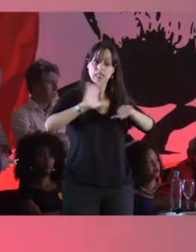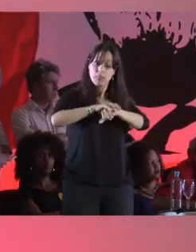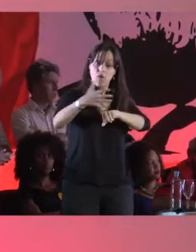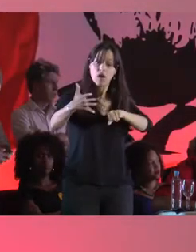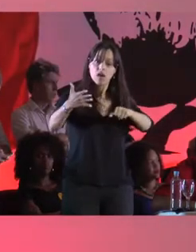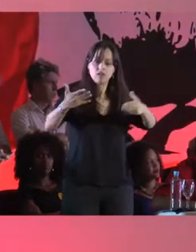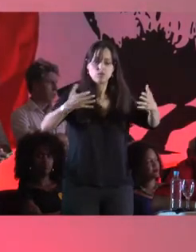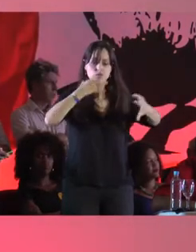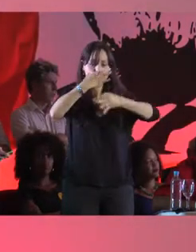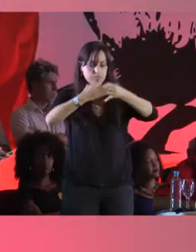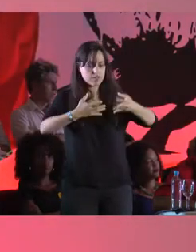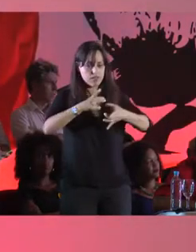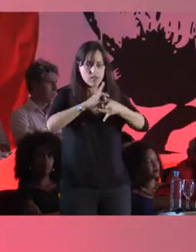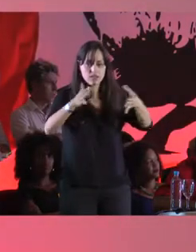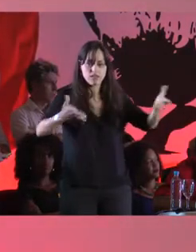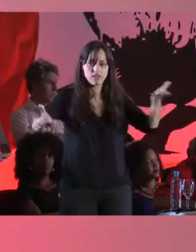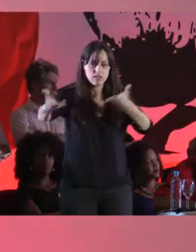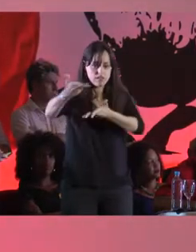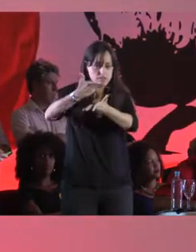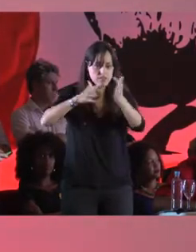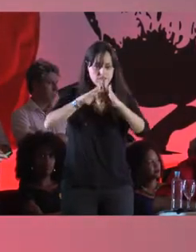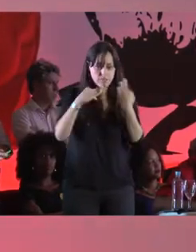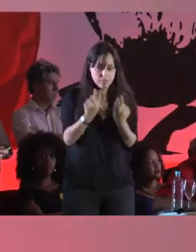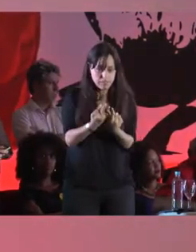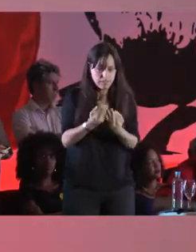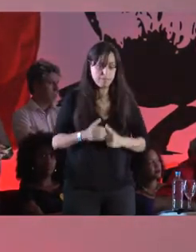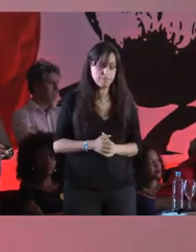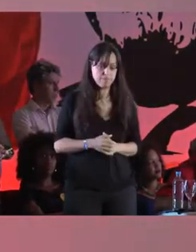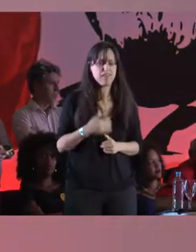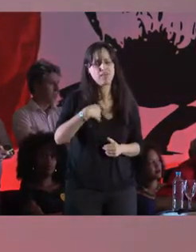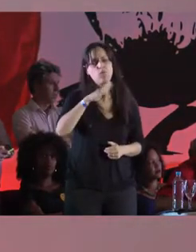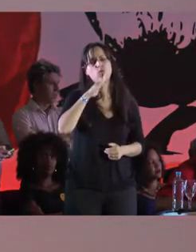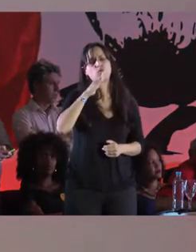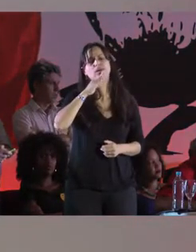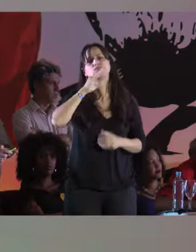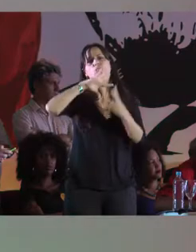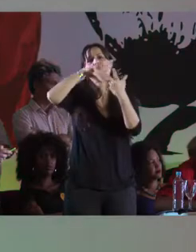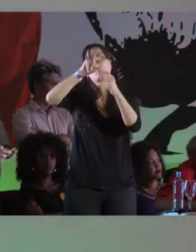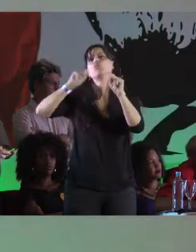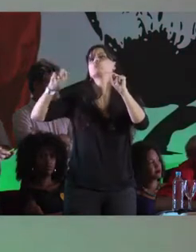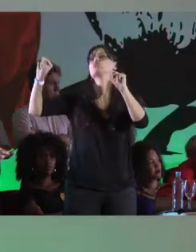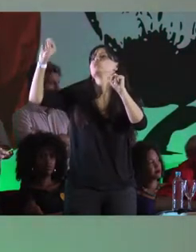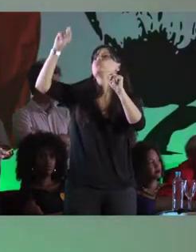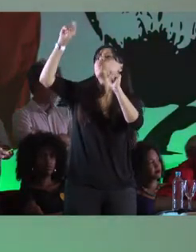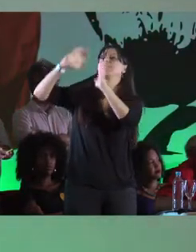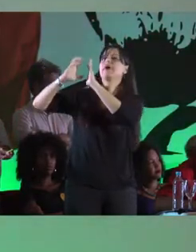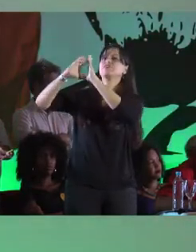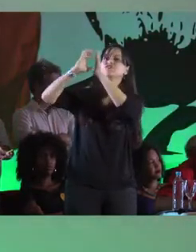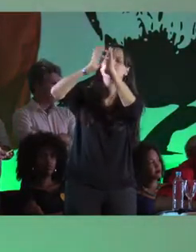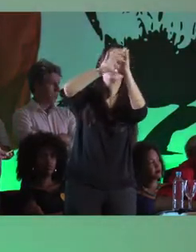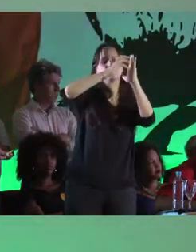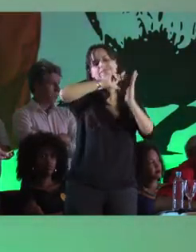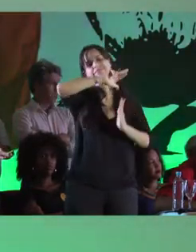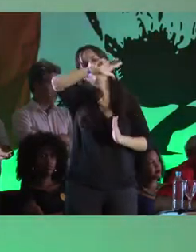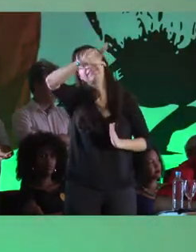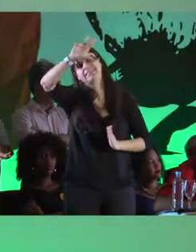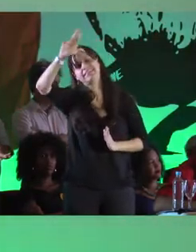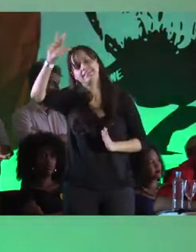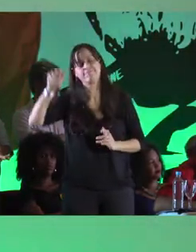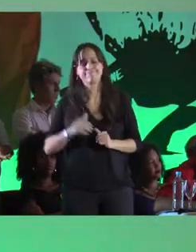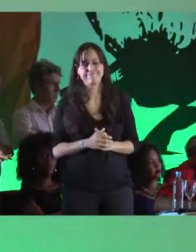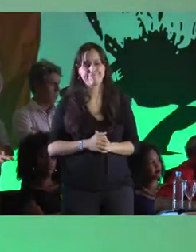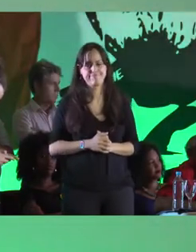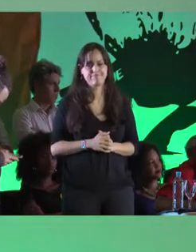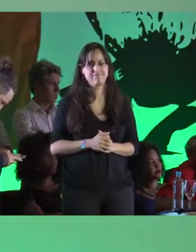democraticamente. Eu conheço muitos partidos no mundo, convivi com muitos partidos no mundo, não